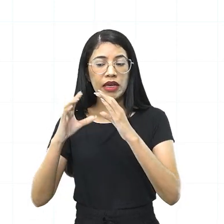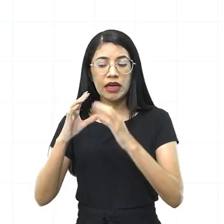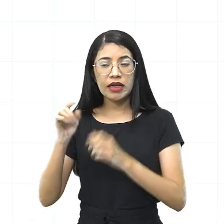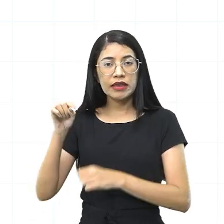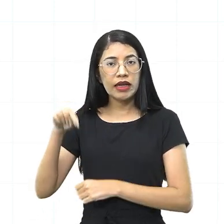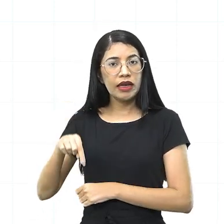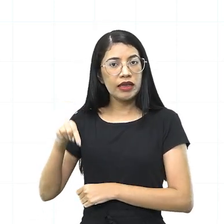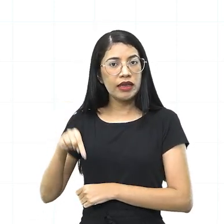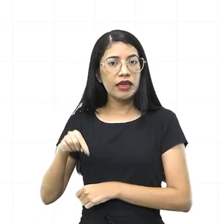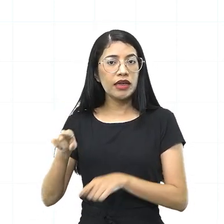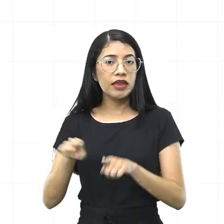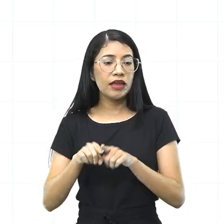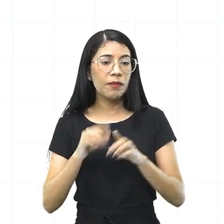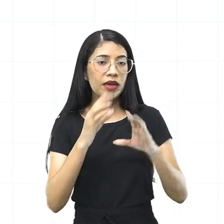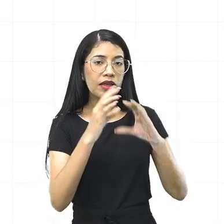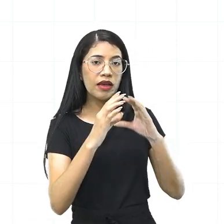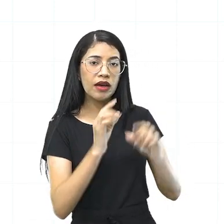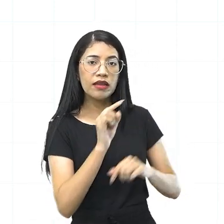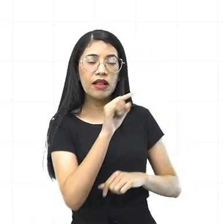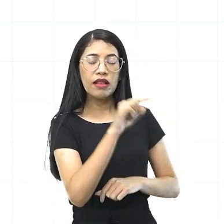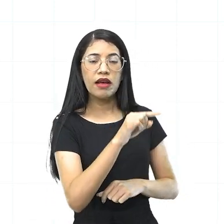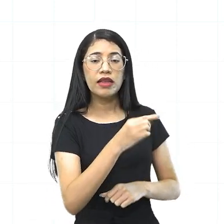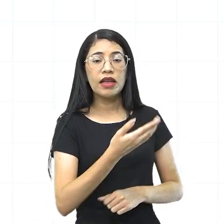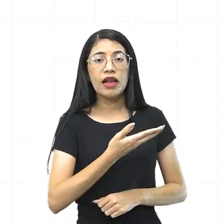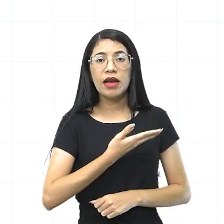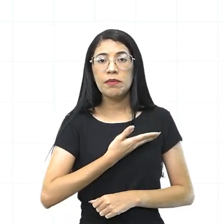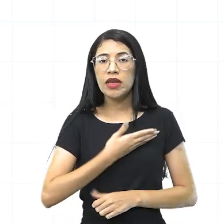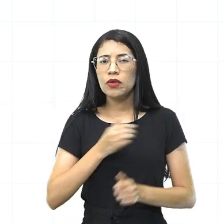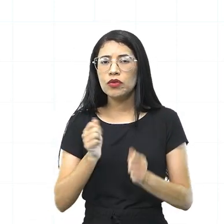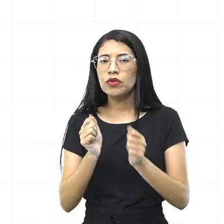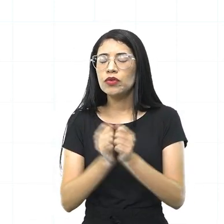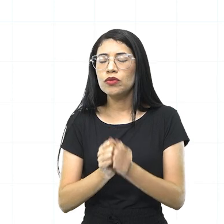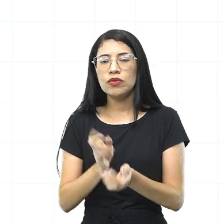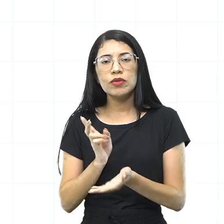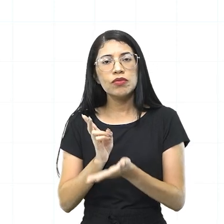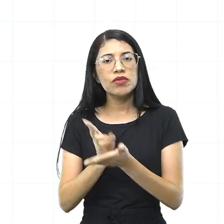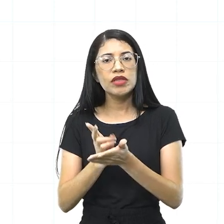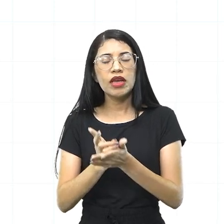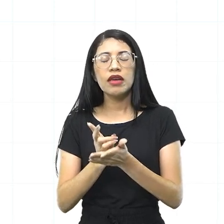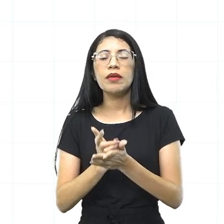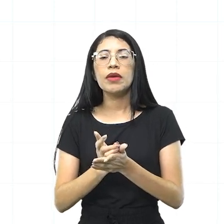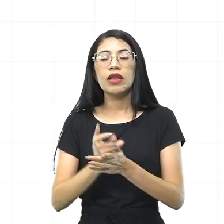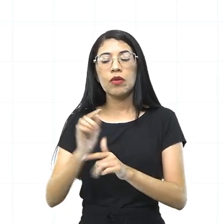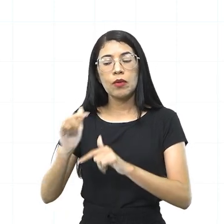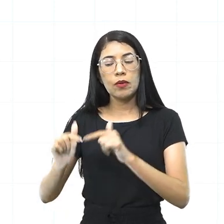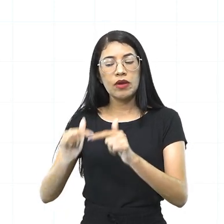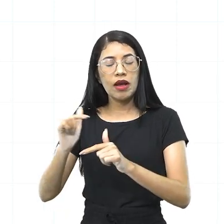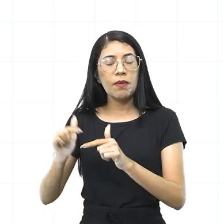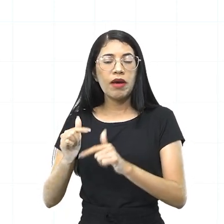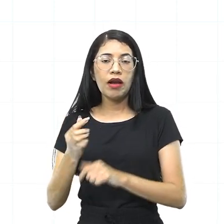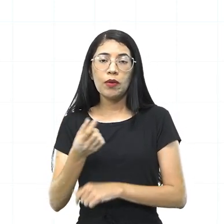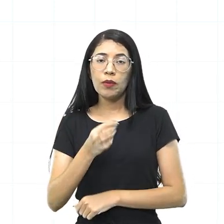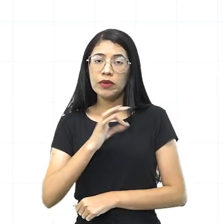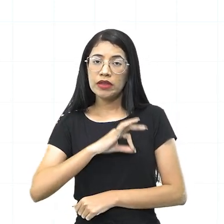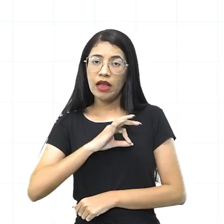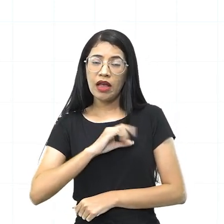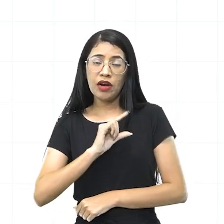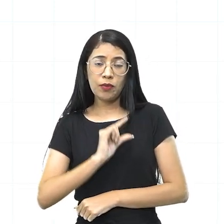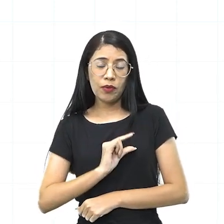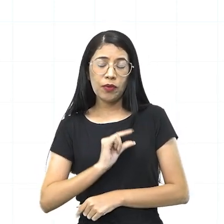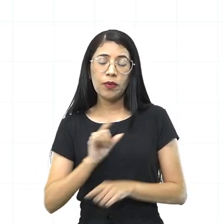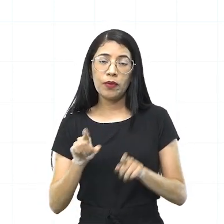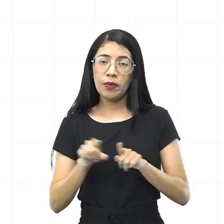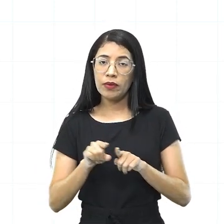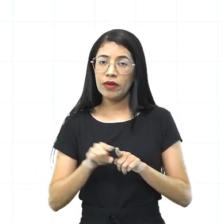como acolá. Então ele fala que ele é amigo, ele tá ali, ó, lado a lado, com o operário que ganha um pobre salário. Ou